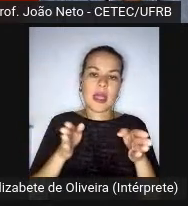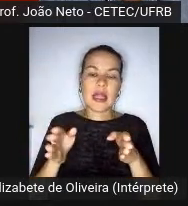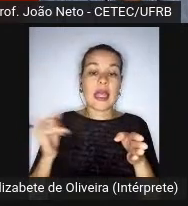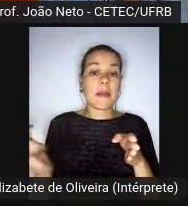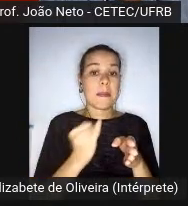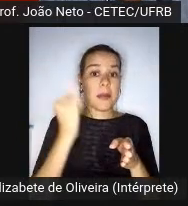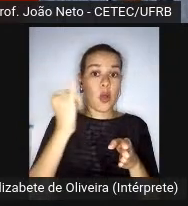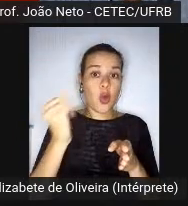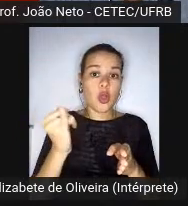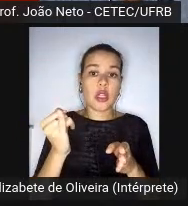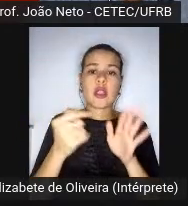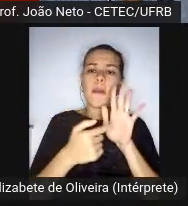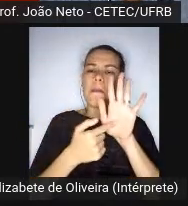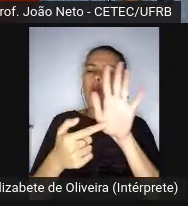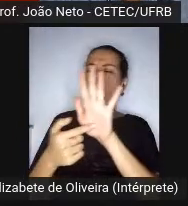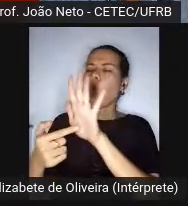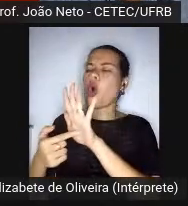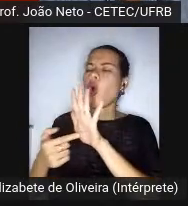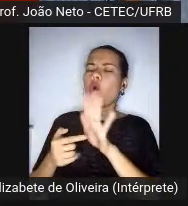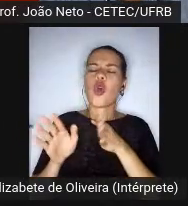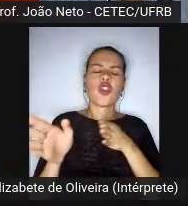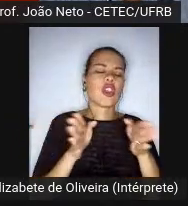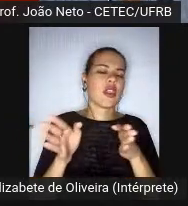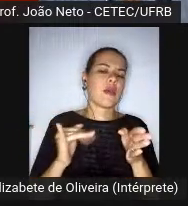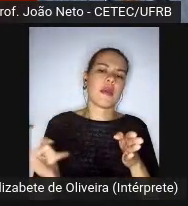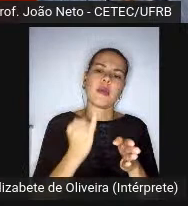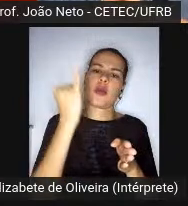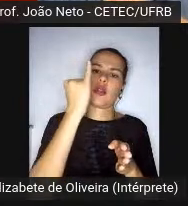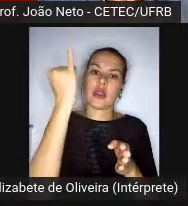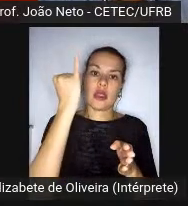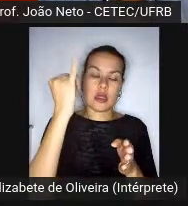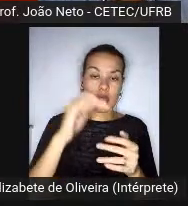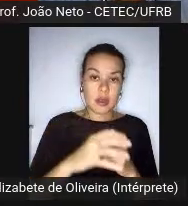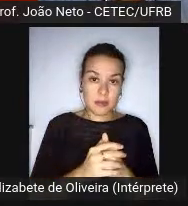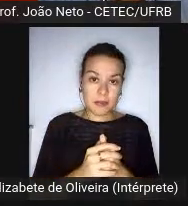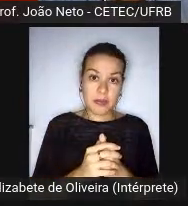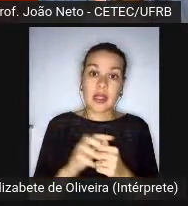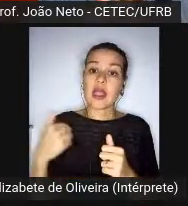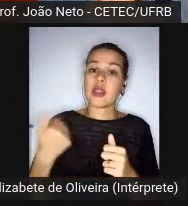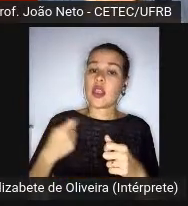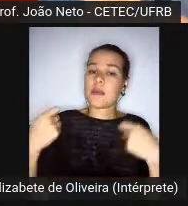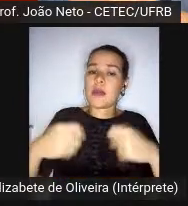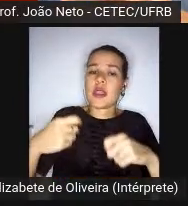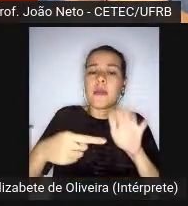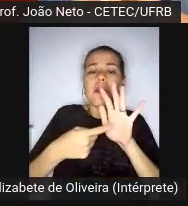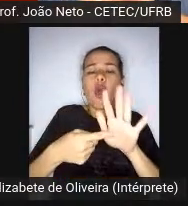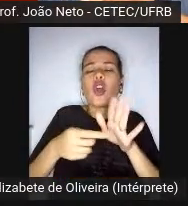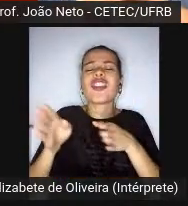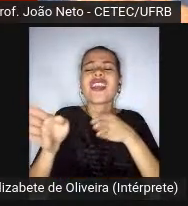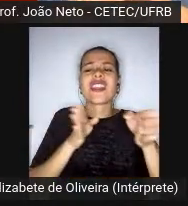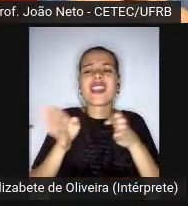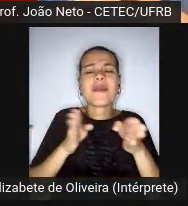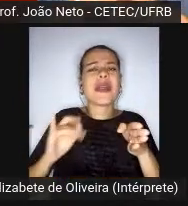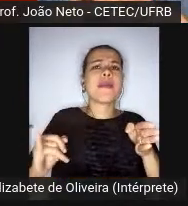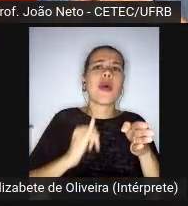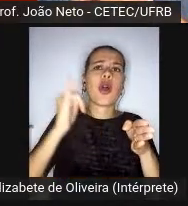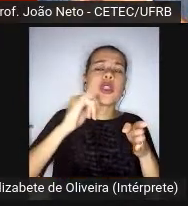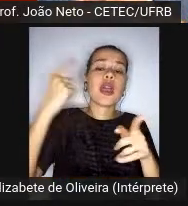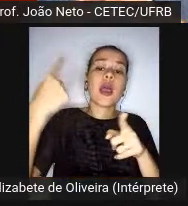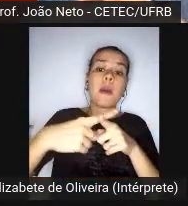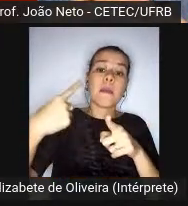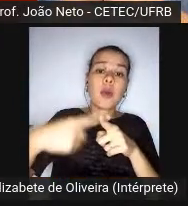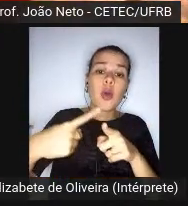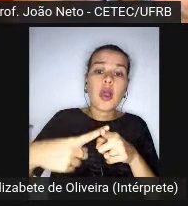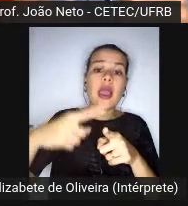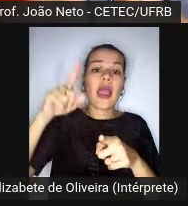que nós temos que aproveitar todo e qualquer situação para incluirmos a sensibilidade verificarmos a as